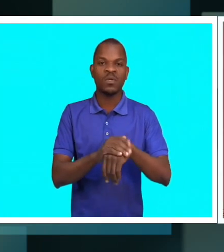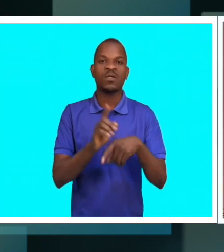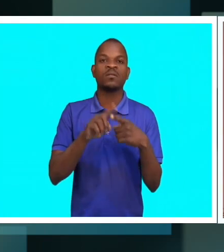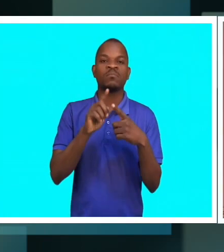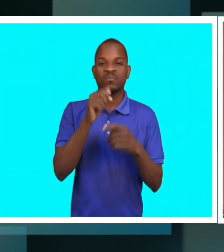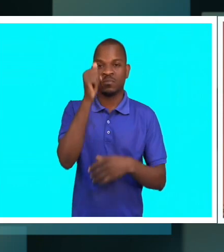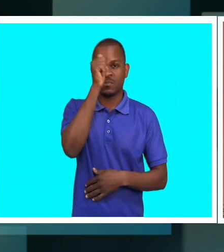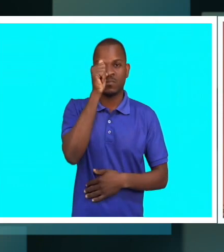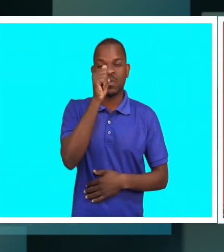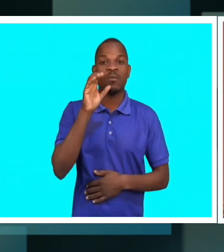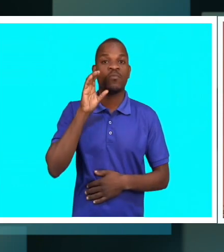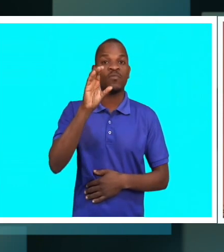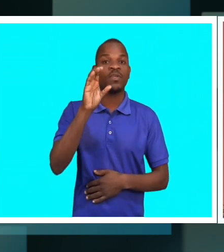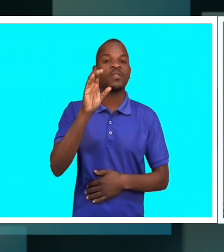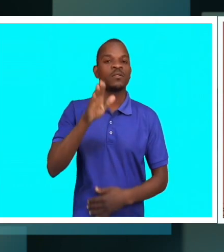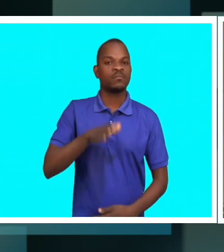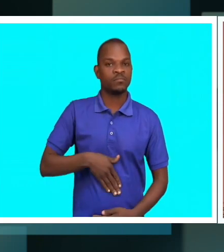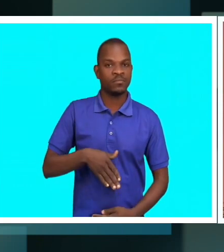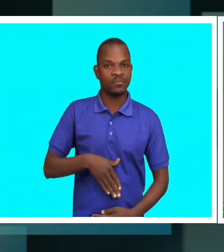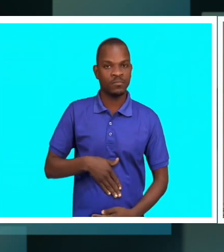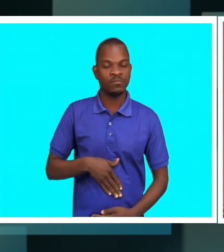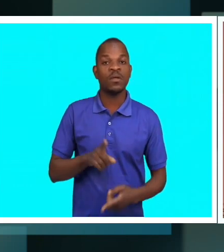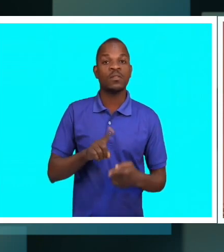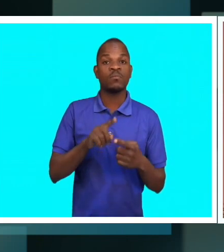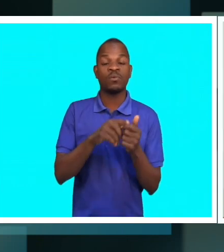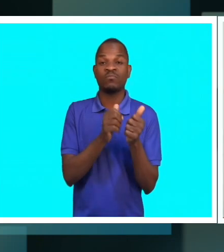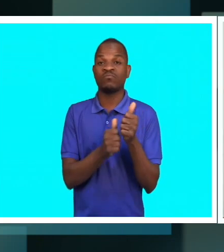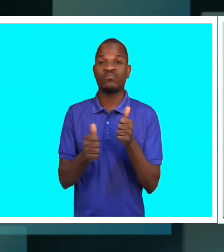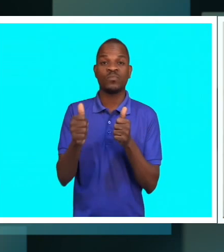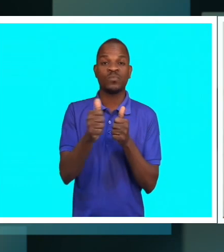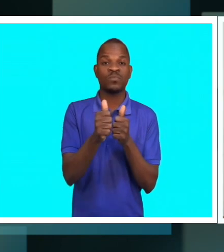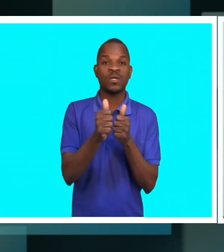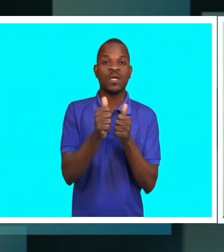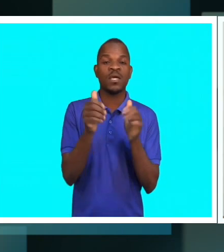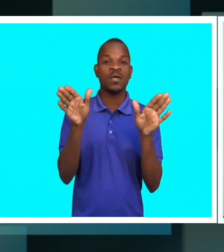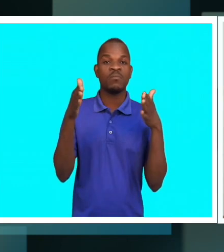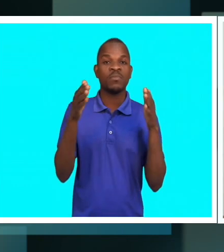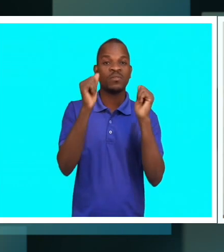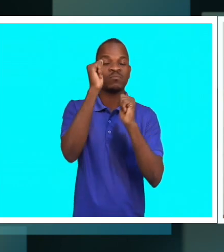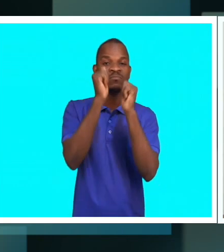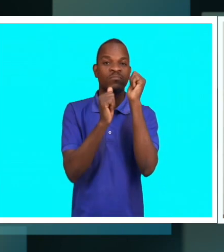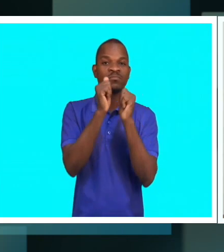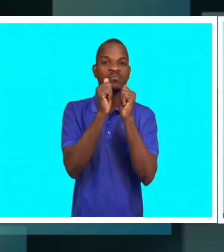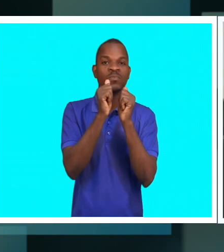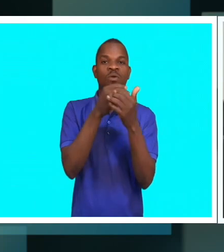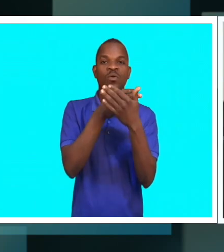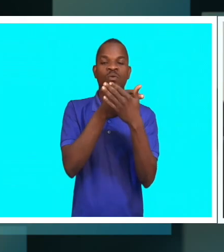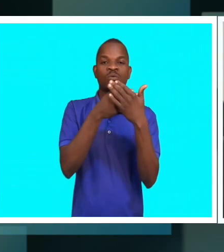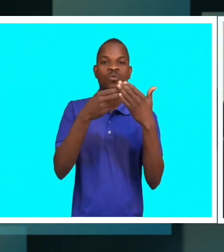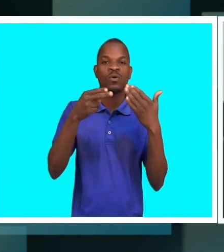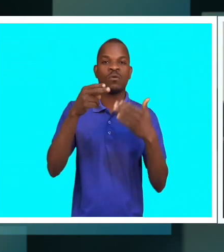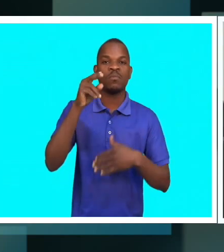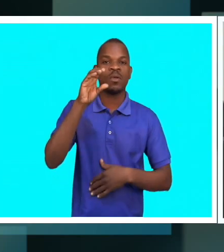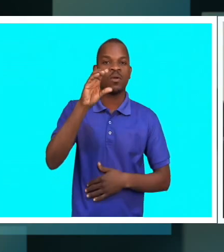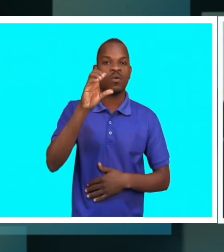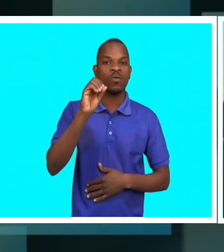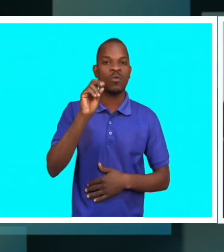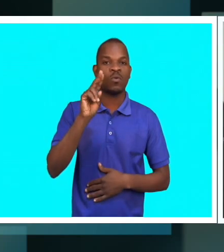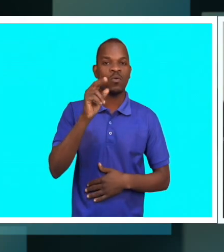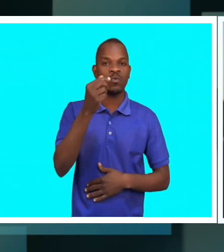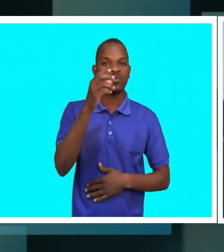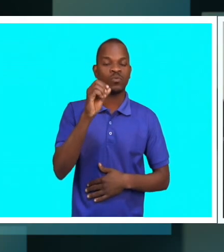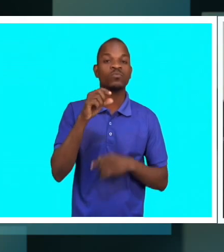médio e superior naquela província moçambicana. Em representação da CIR Motors, o padre Filipe Couto